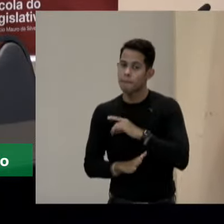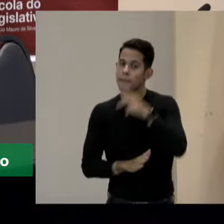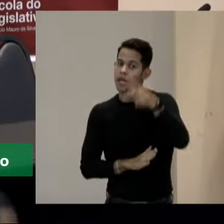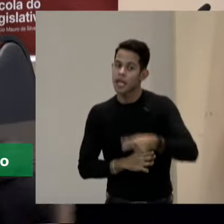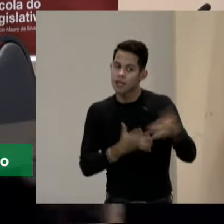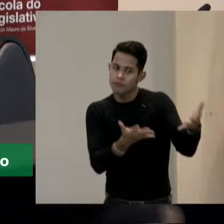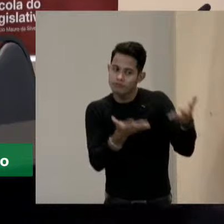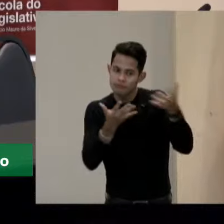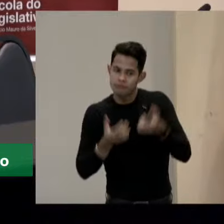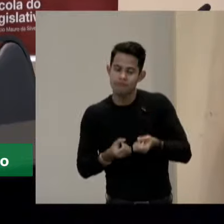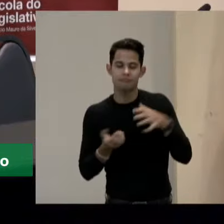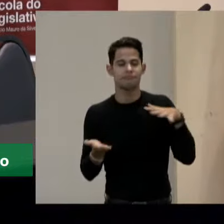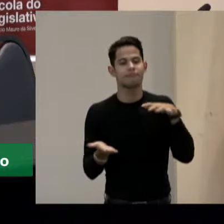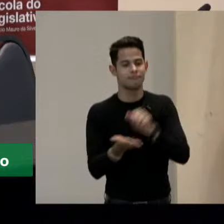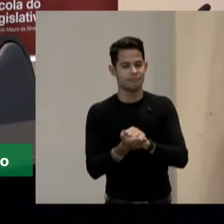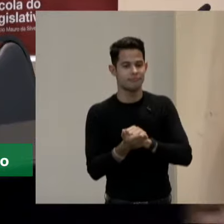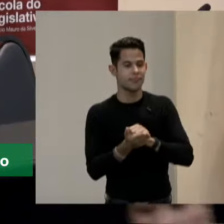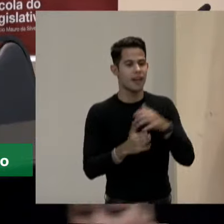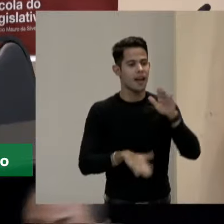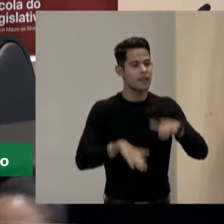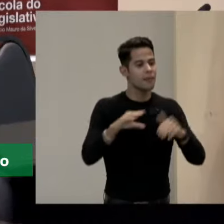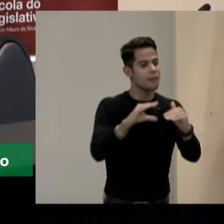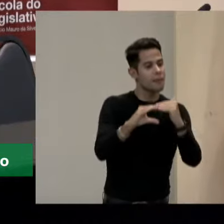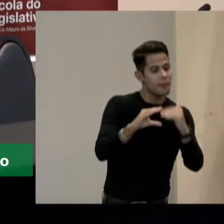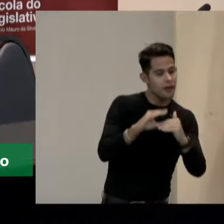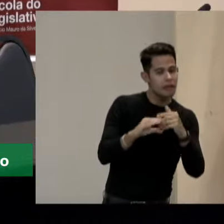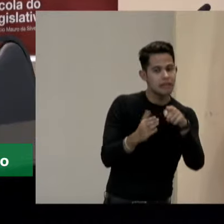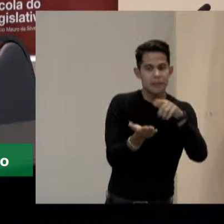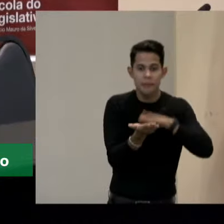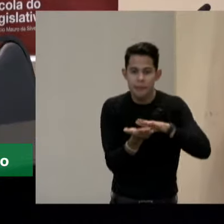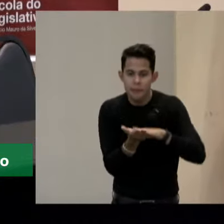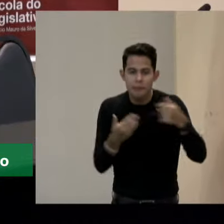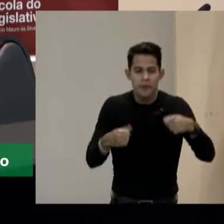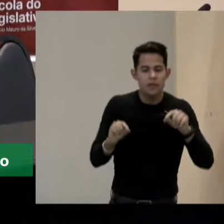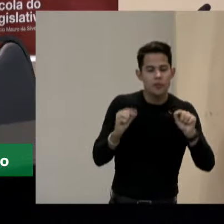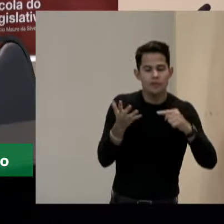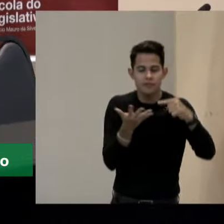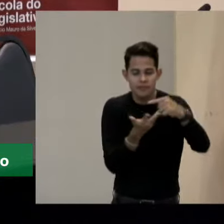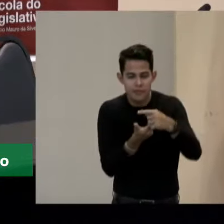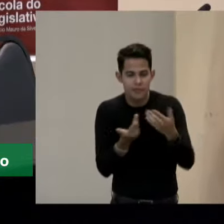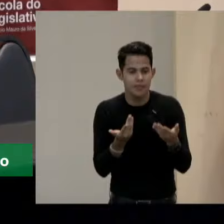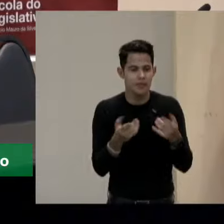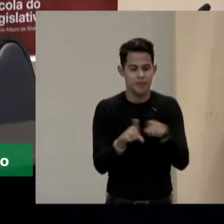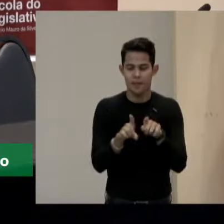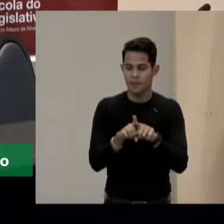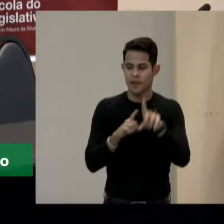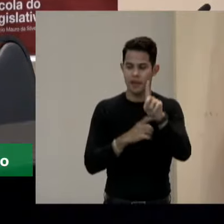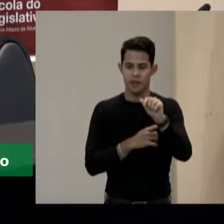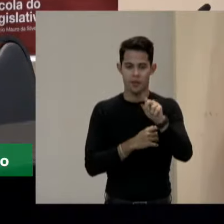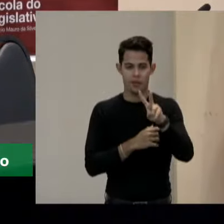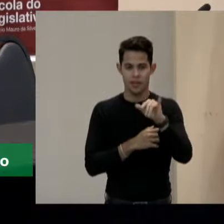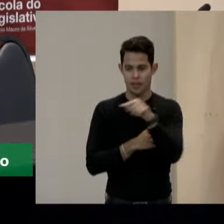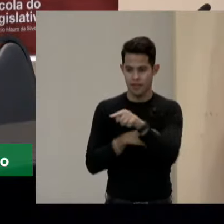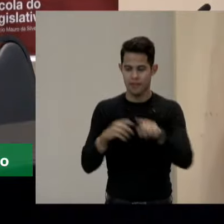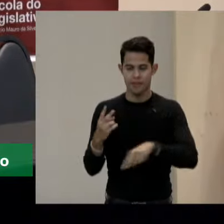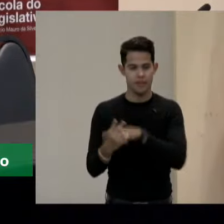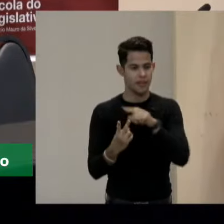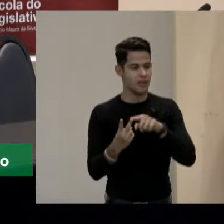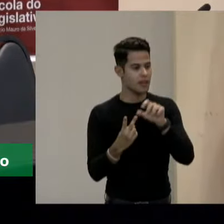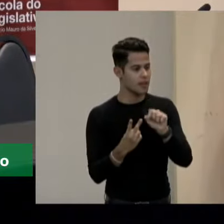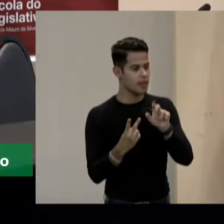registrado aqui que o Guilherme toda vez mandava mensagem: Tião, tá tudo bem? Tá precisando de alguma coisa? O David da mesma coisa, o Davi do mesmo jeito. A Suzy, eu